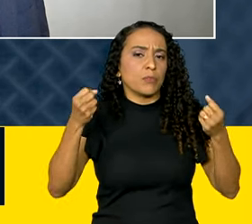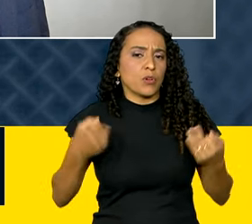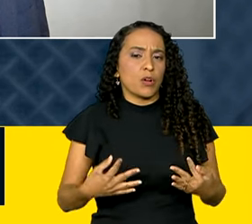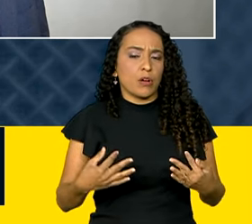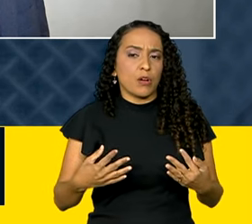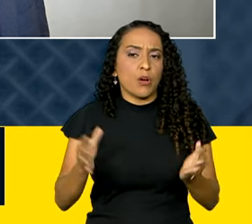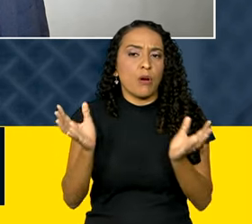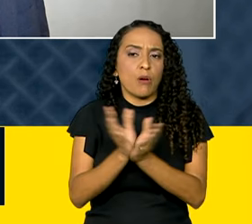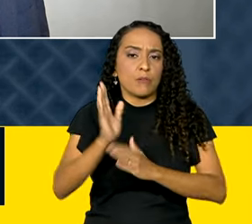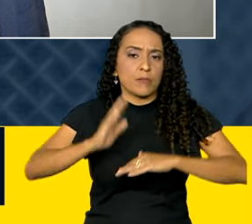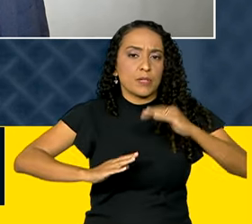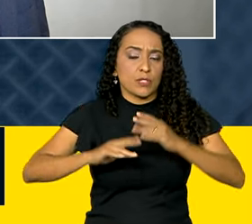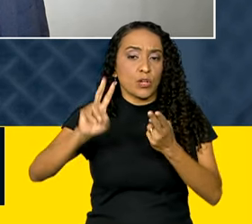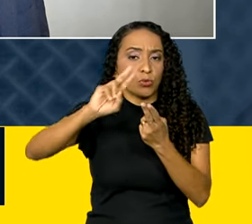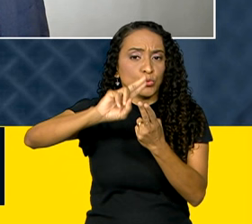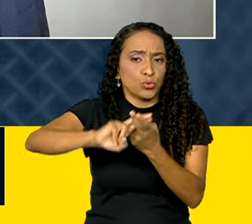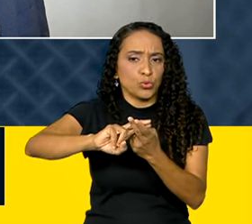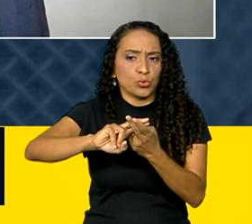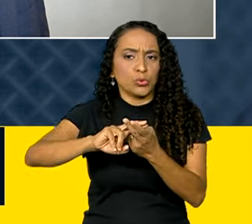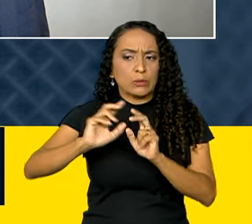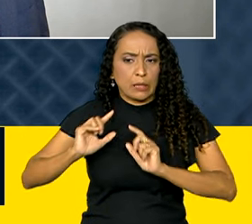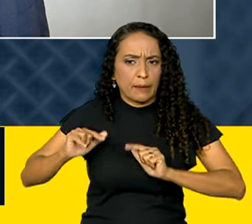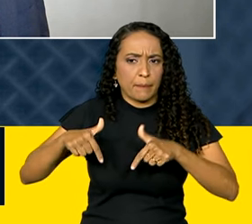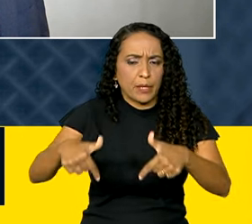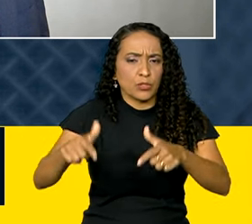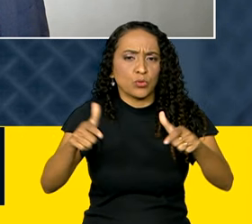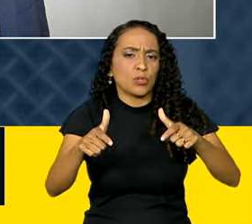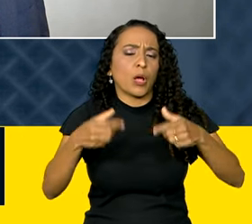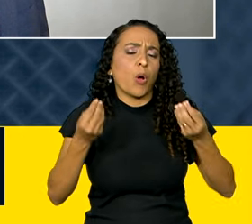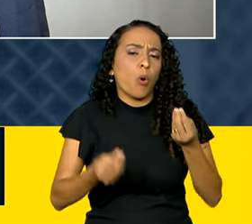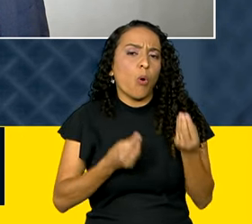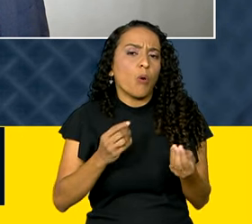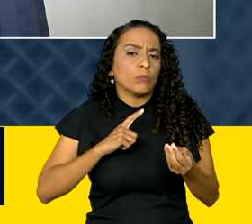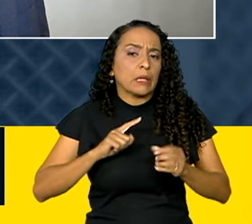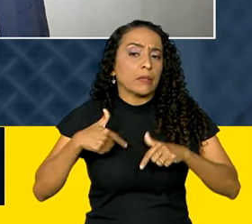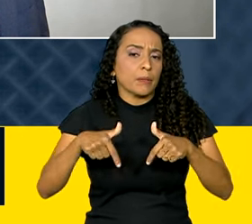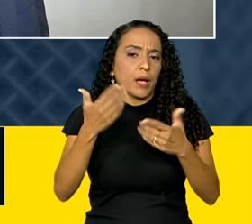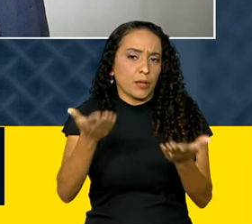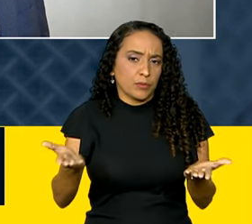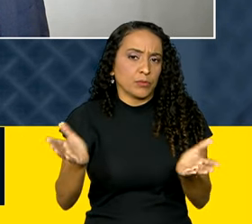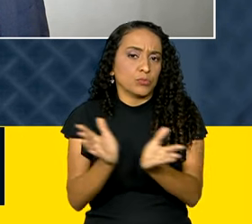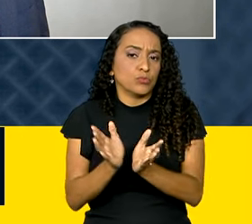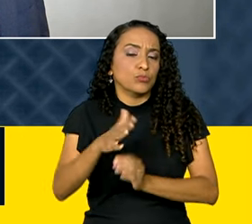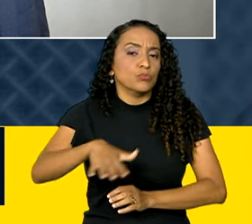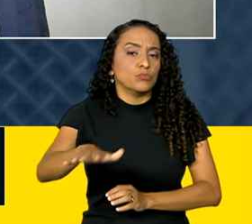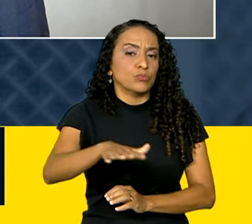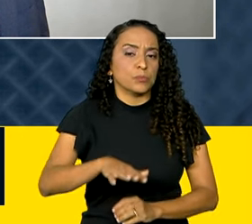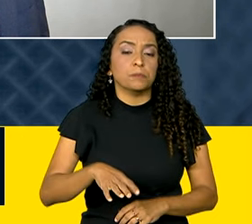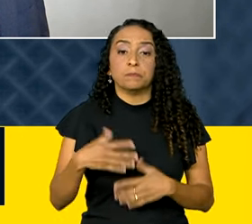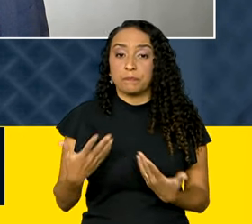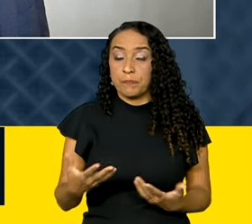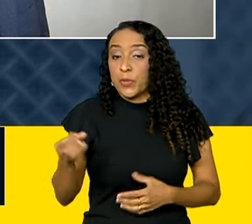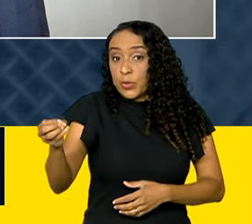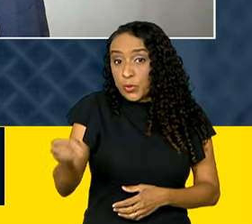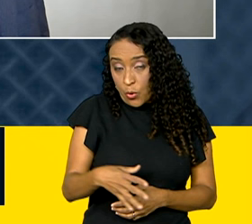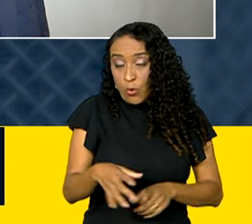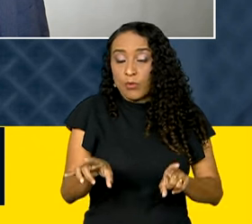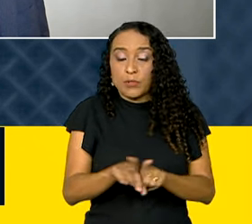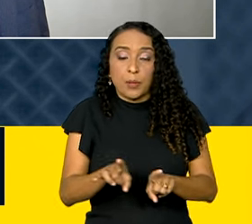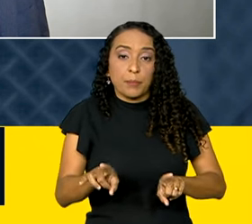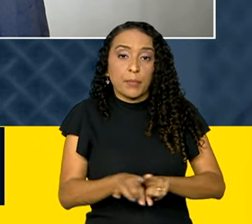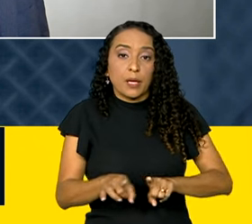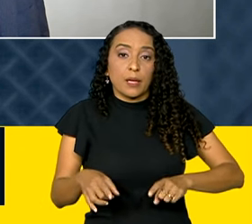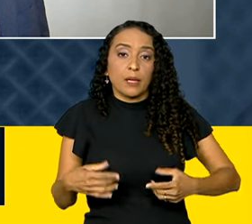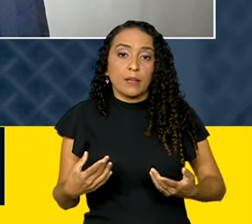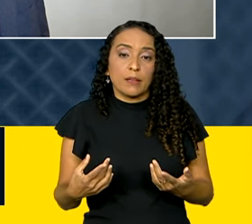Nacional do SUS, que está trabalhando nesses locais. Como tem sido o trabalho deles? É um trabalho novo também,